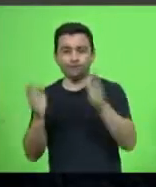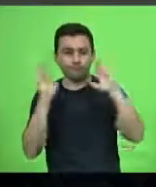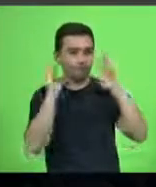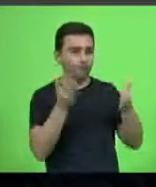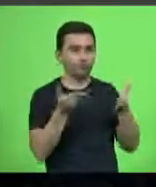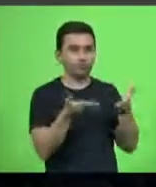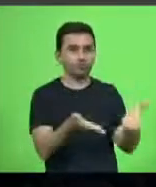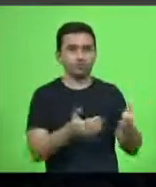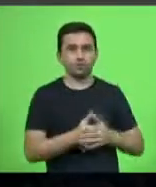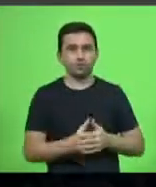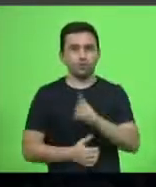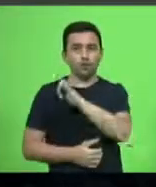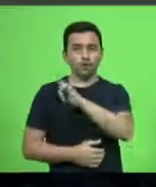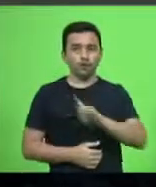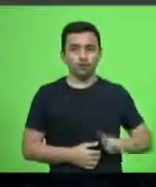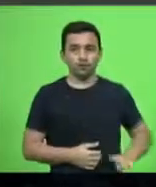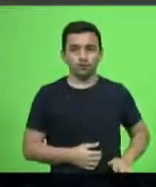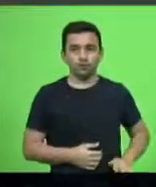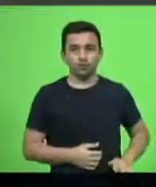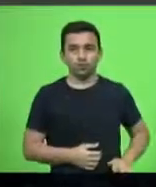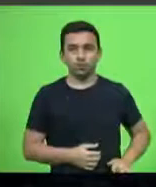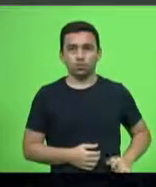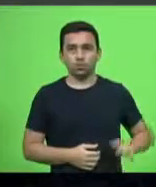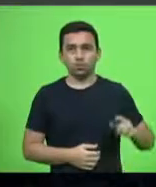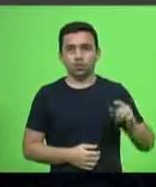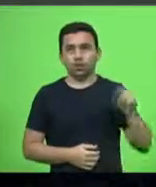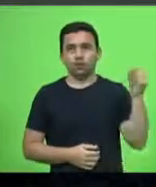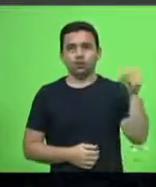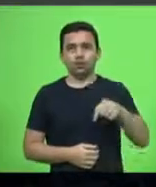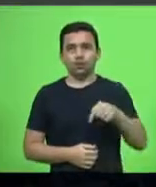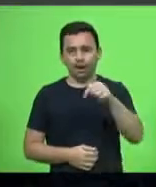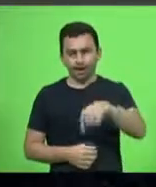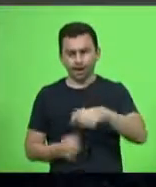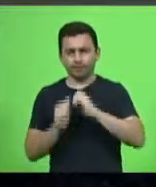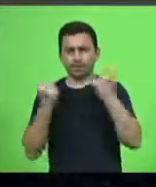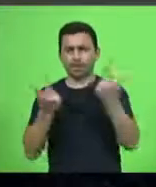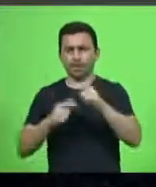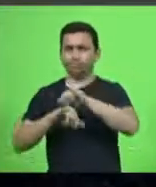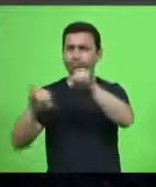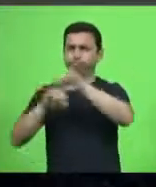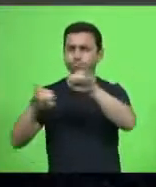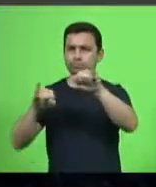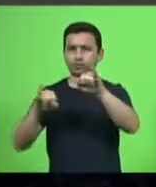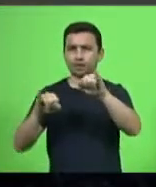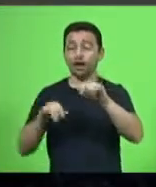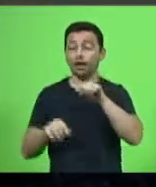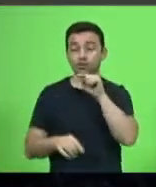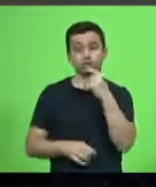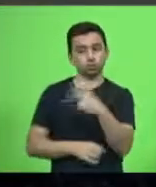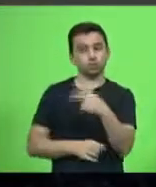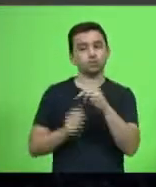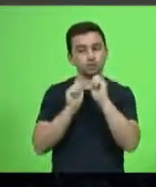dia que o governador veio aqui, a casa não tem a obrigação de manifestar, a sua assessoria sim.